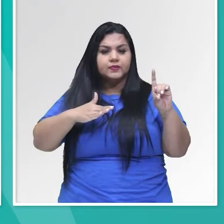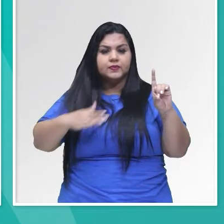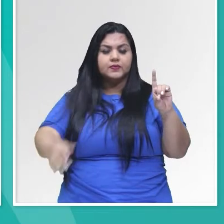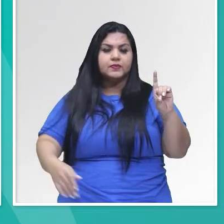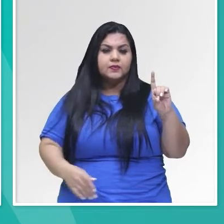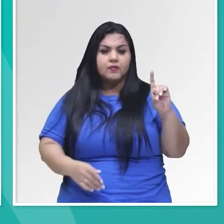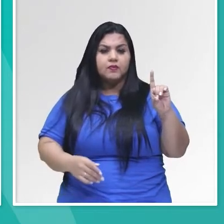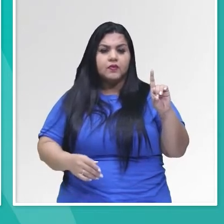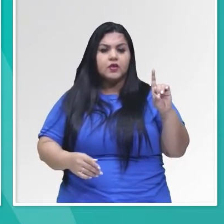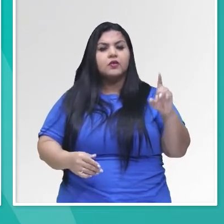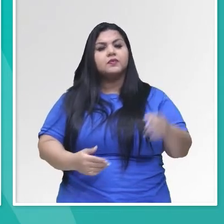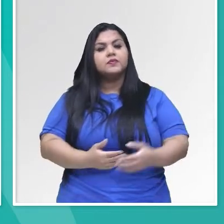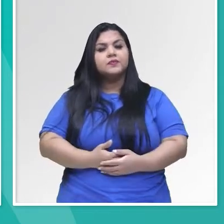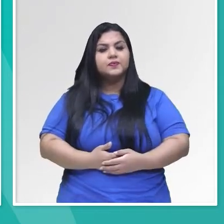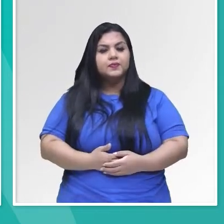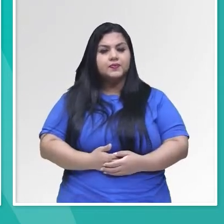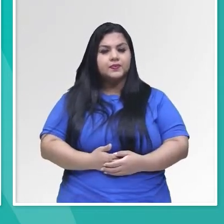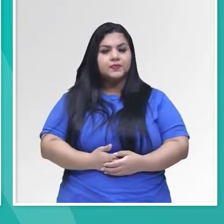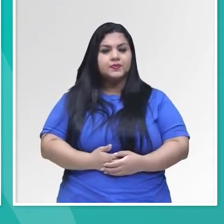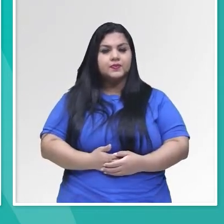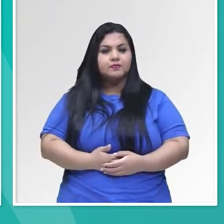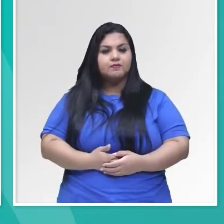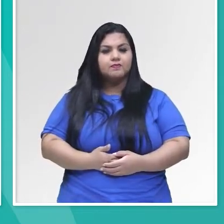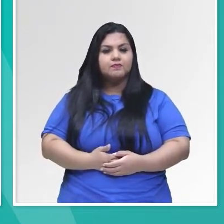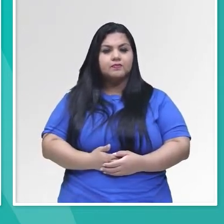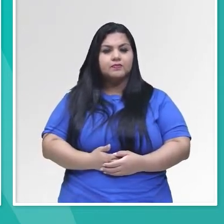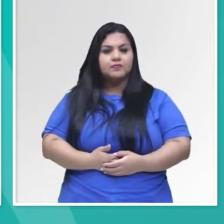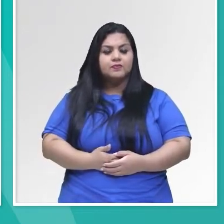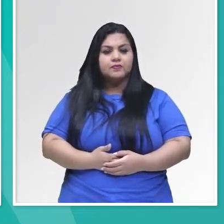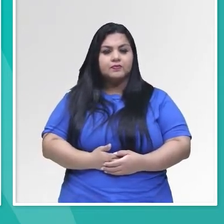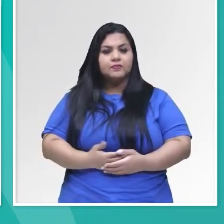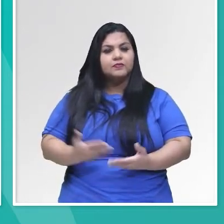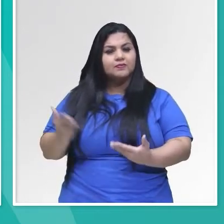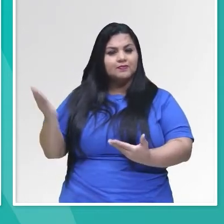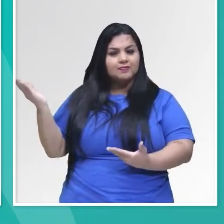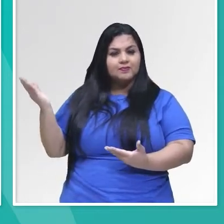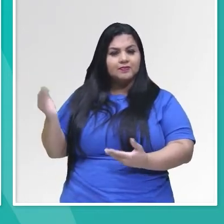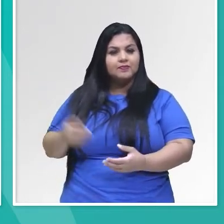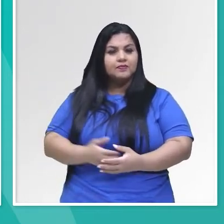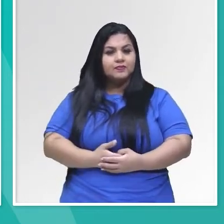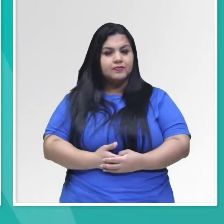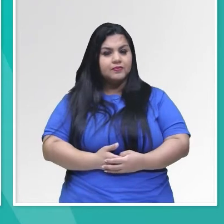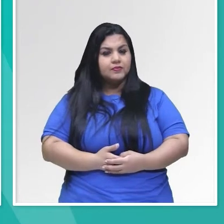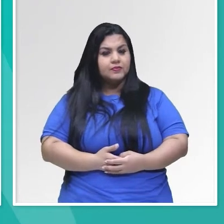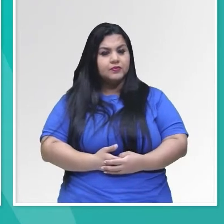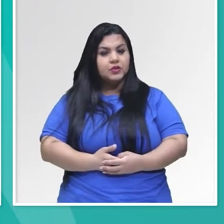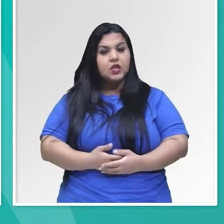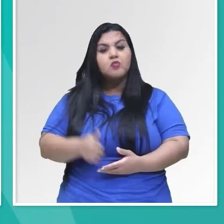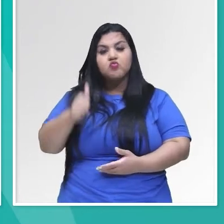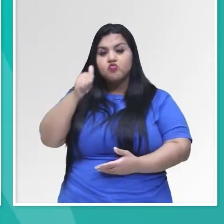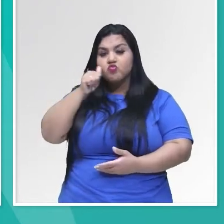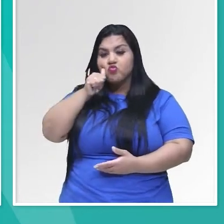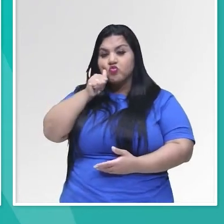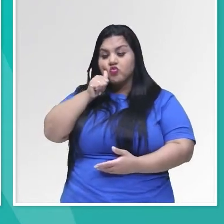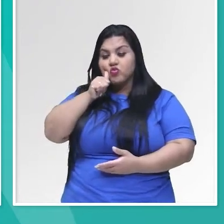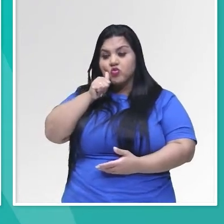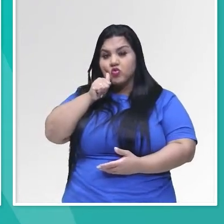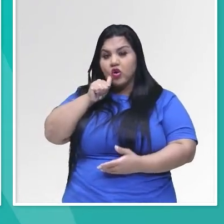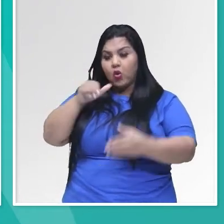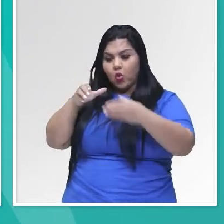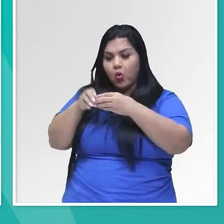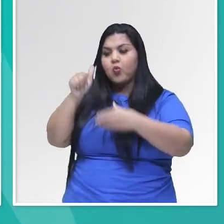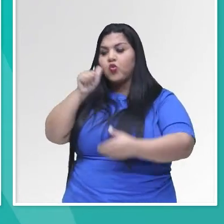exatamente. Avançando, observa. Tá aí. Olha a letra A. As meninas